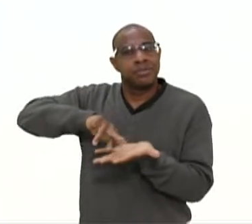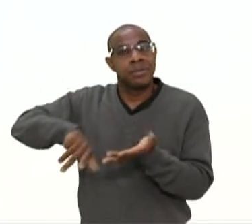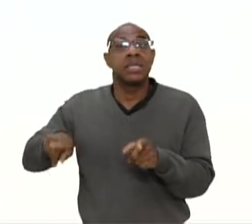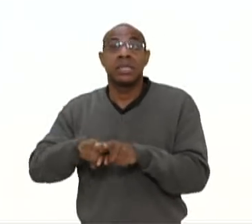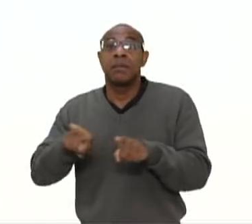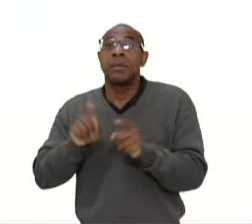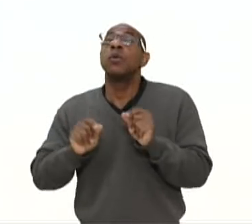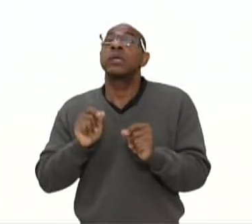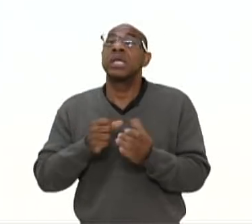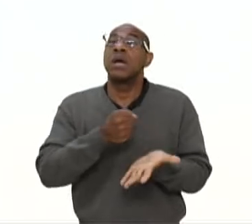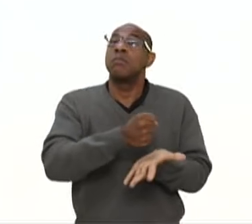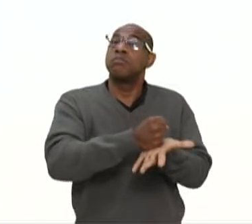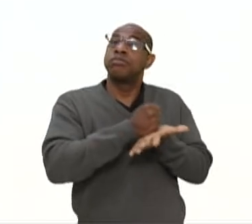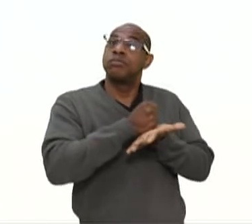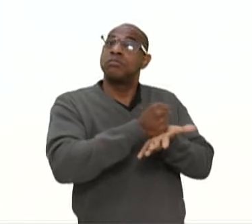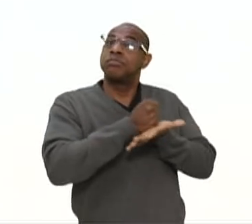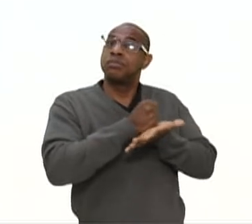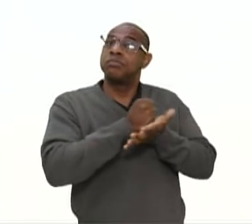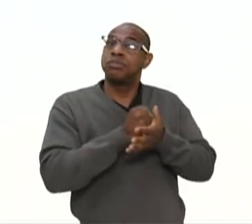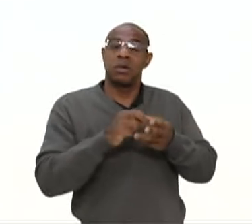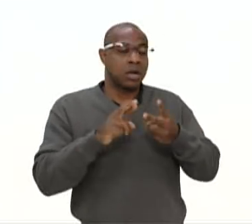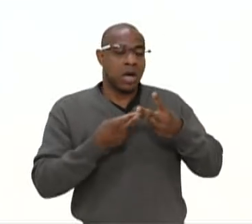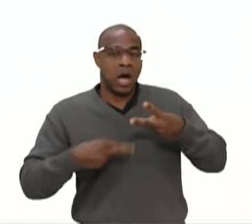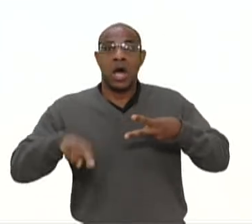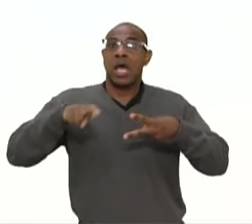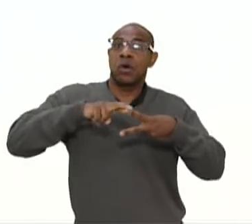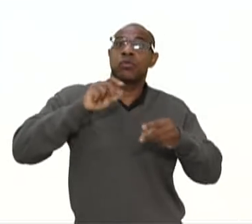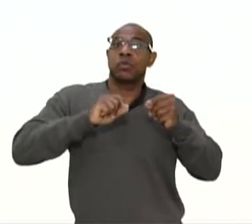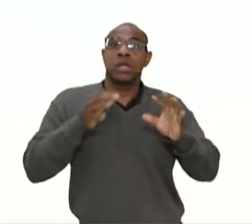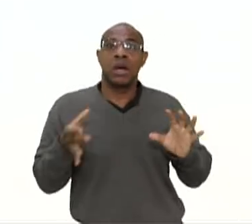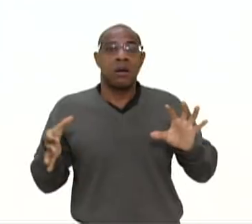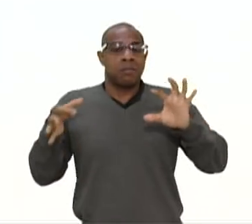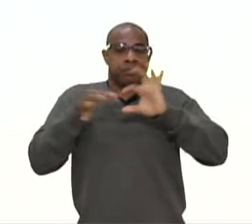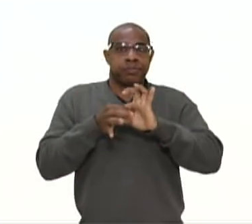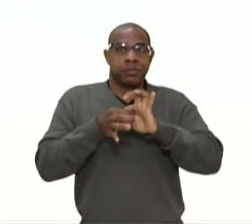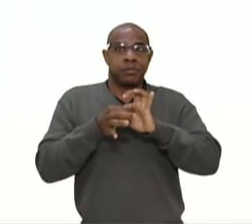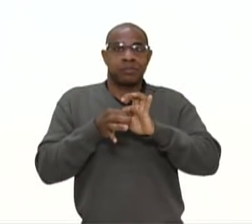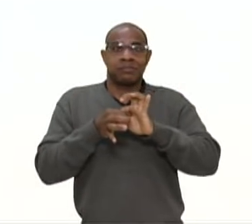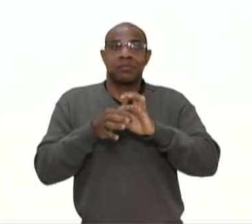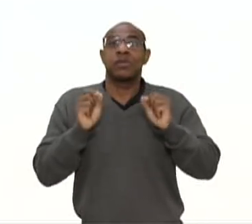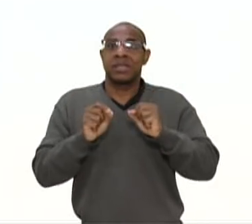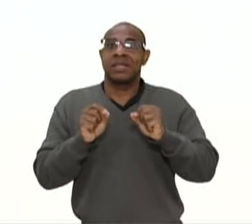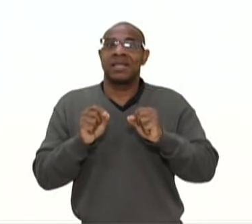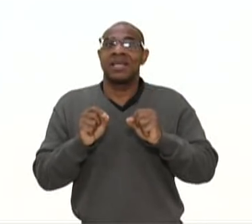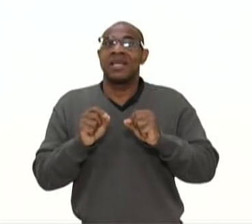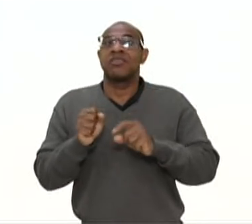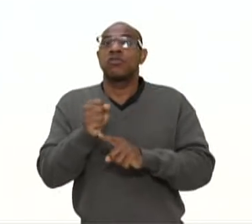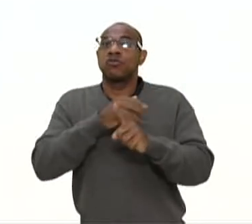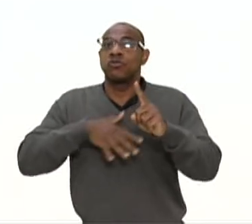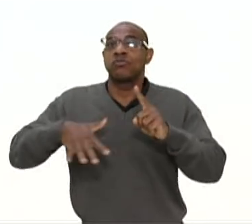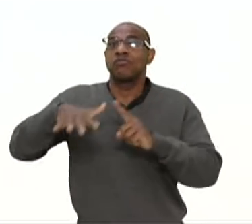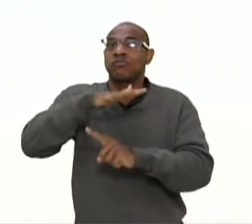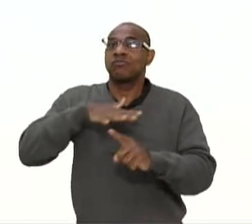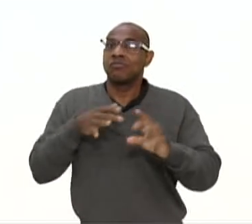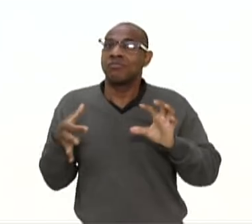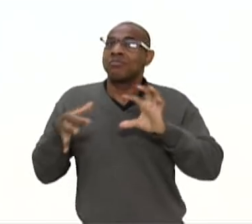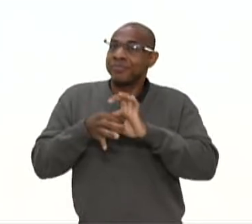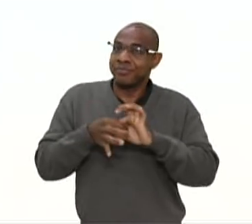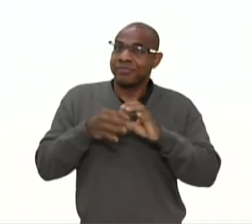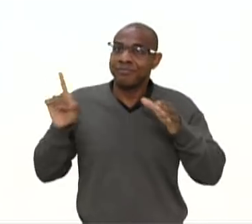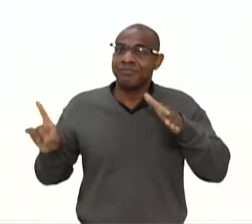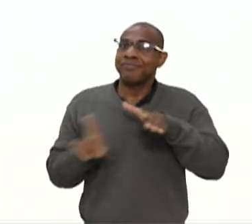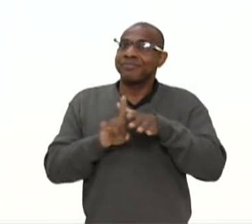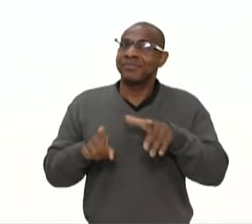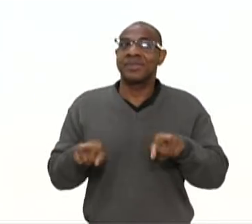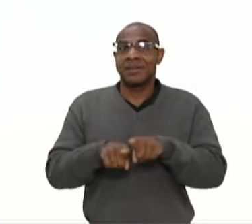recurso de socialização nesse período de confinamento. Concorda comigo? Claro que